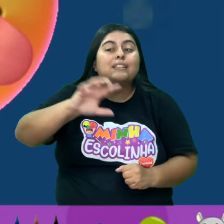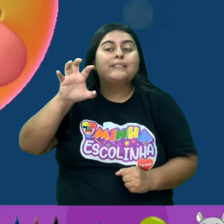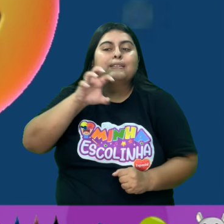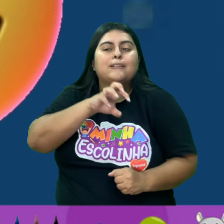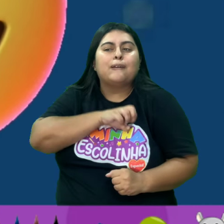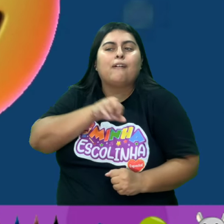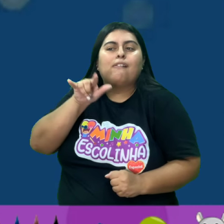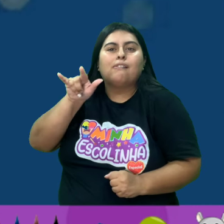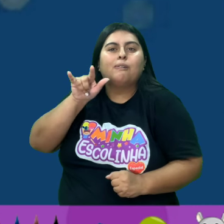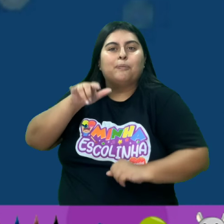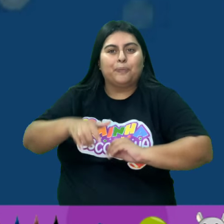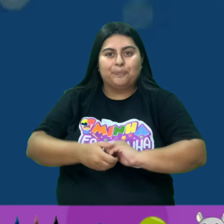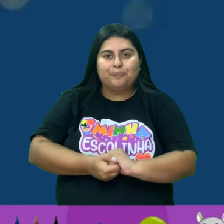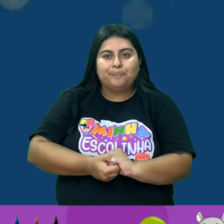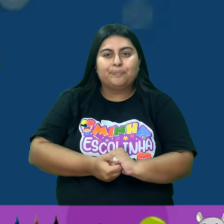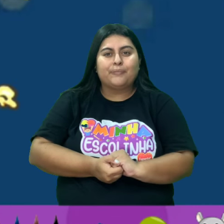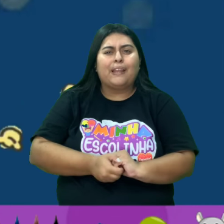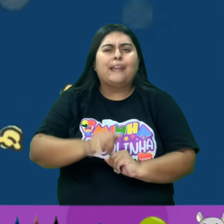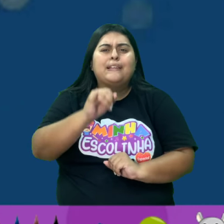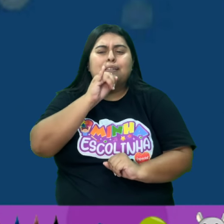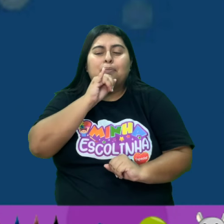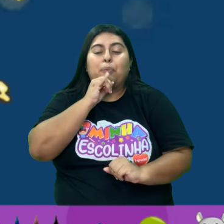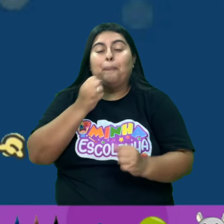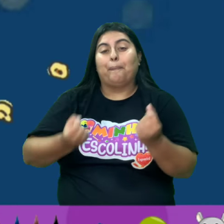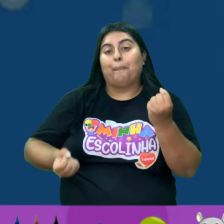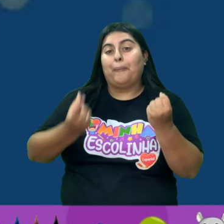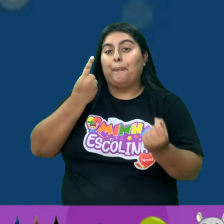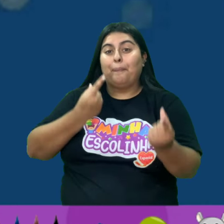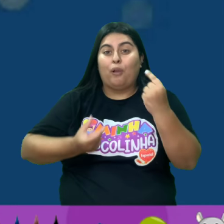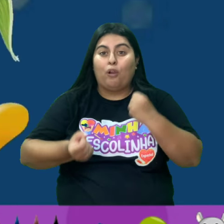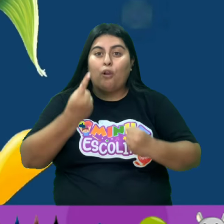vocês adoram. Pipoca,